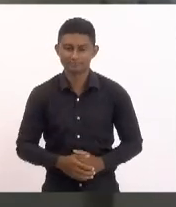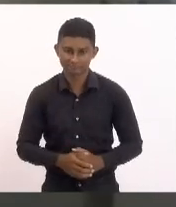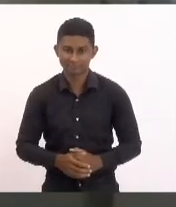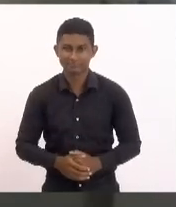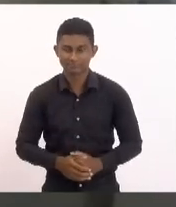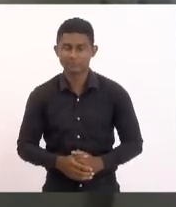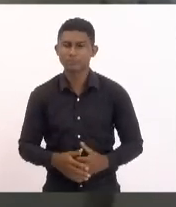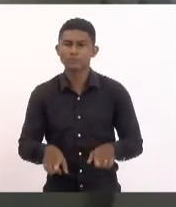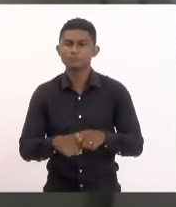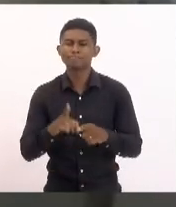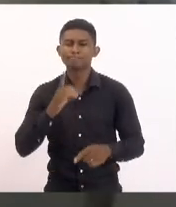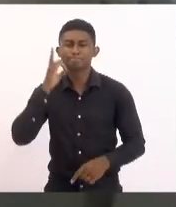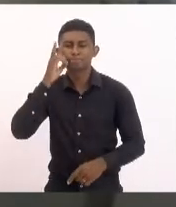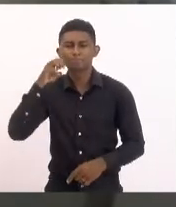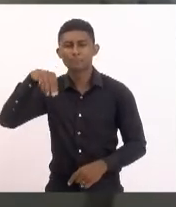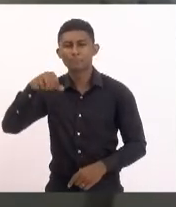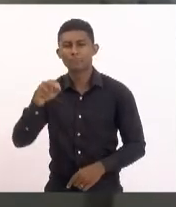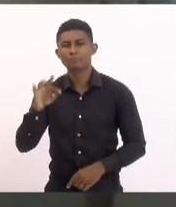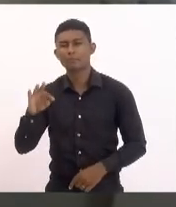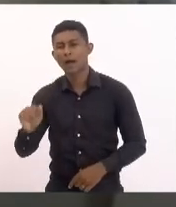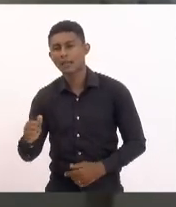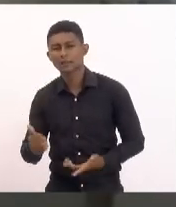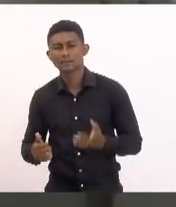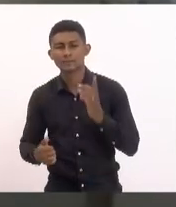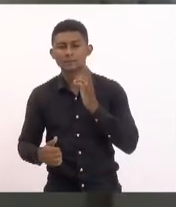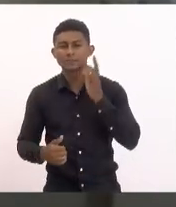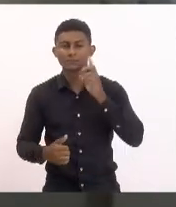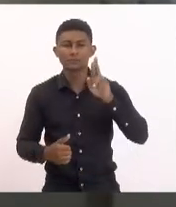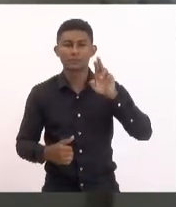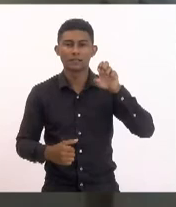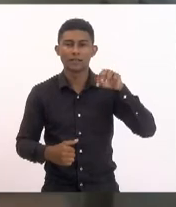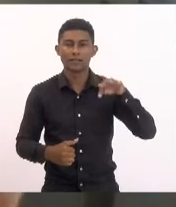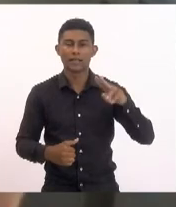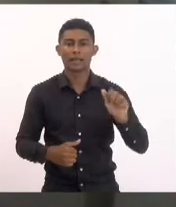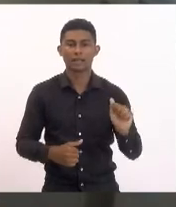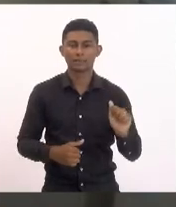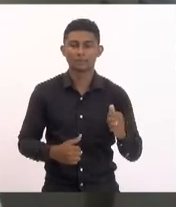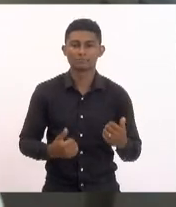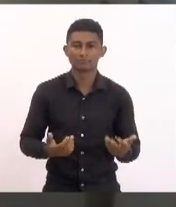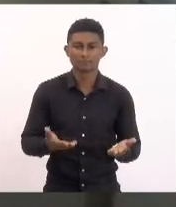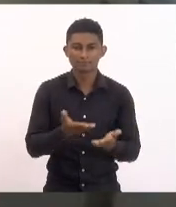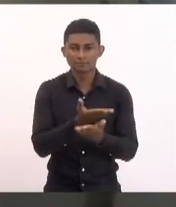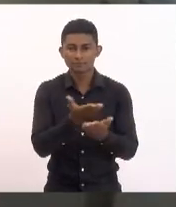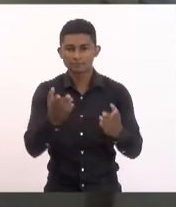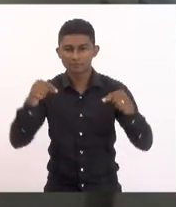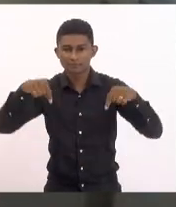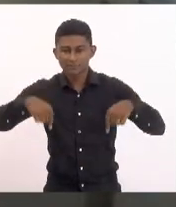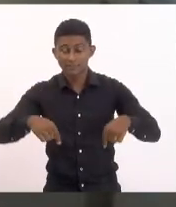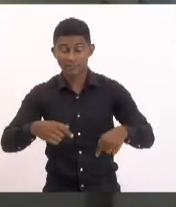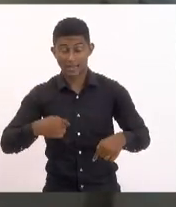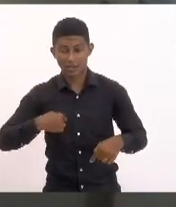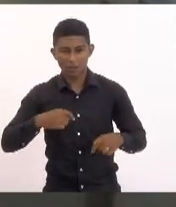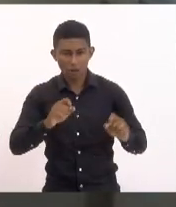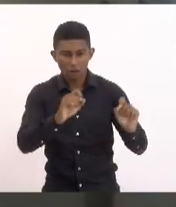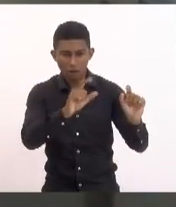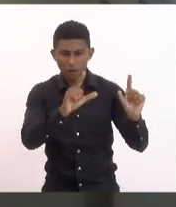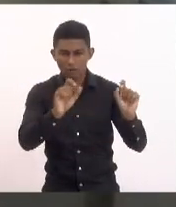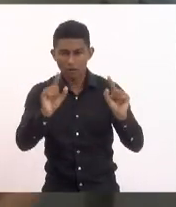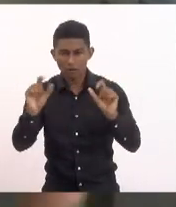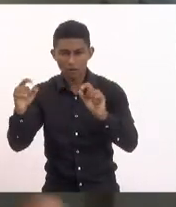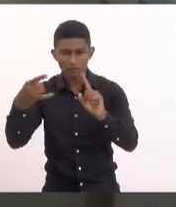deputada Marta Rocha, deputada Renata Souza, são as que aparecem aqui na minha tela. Por isso